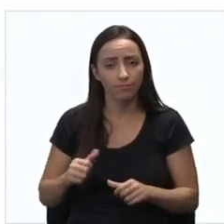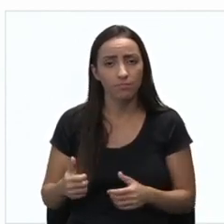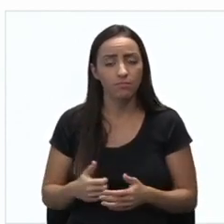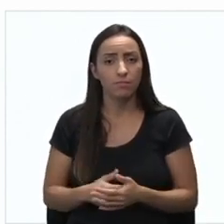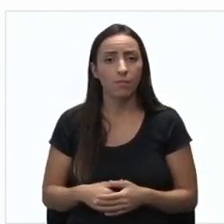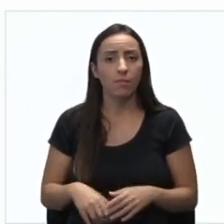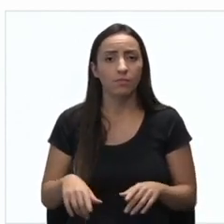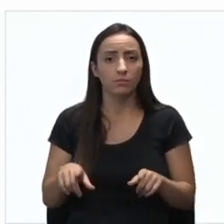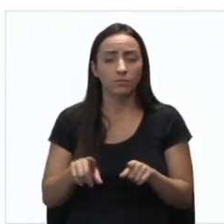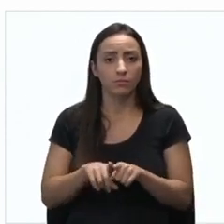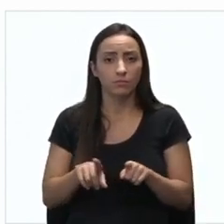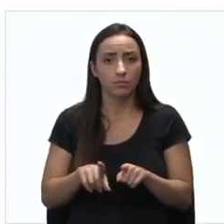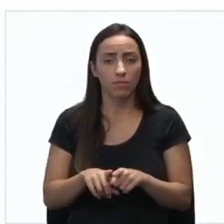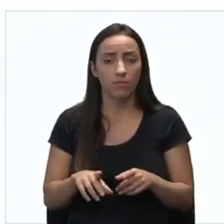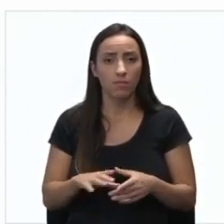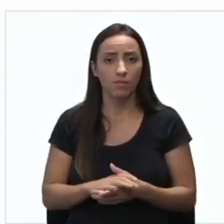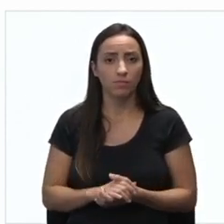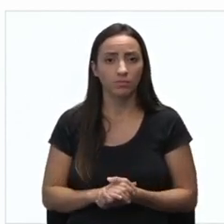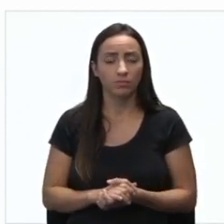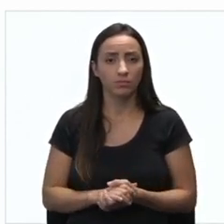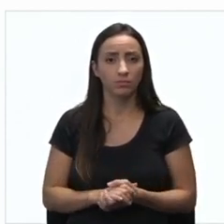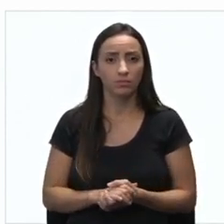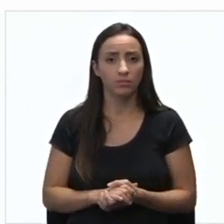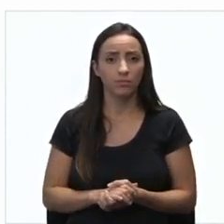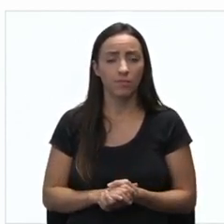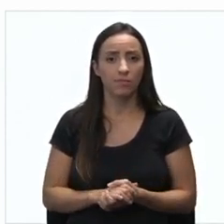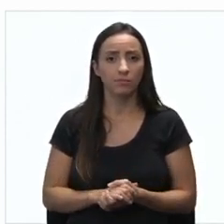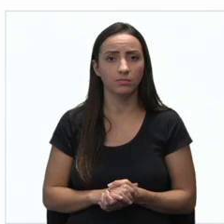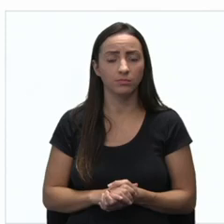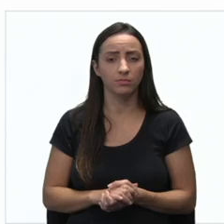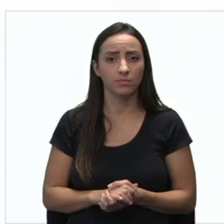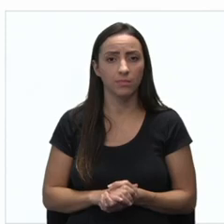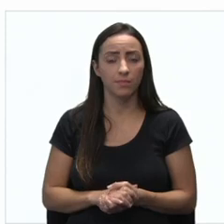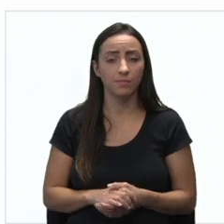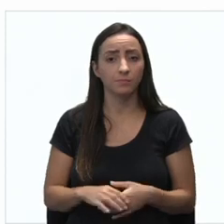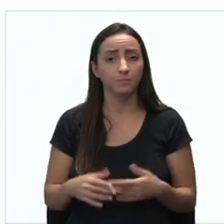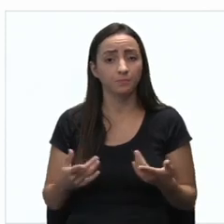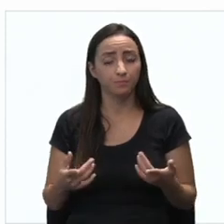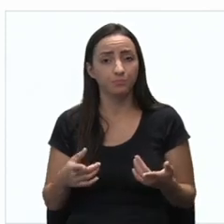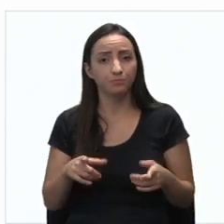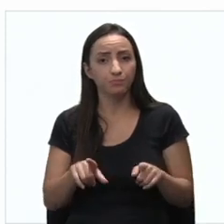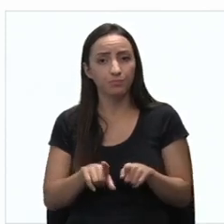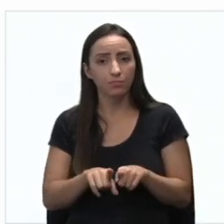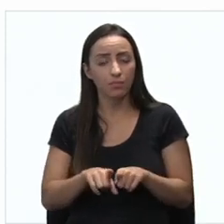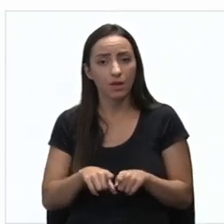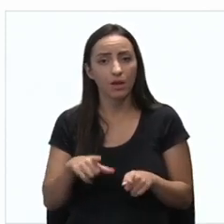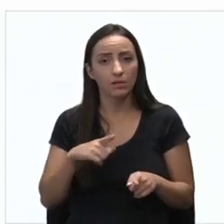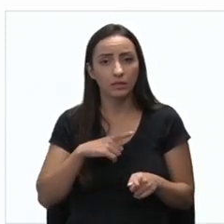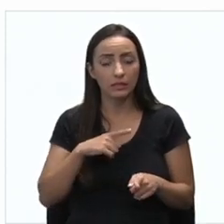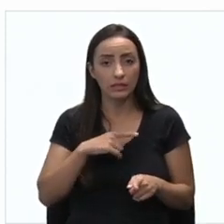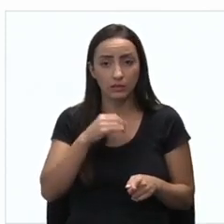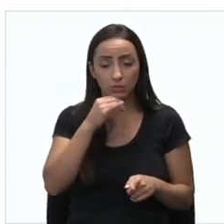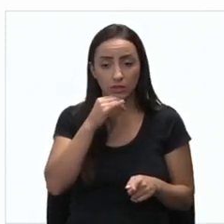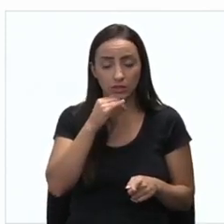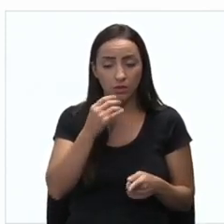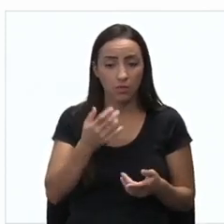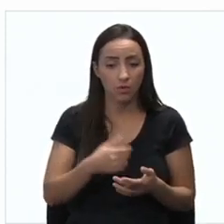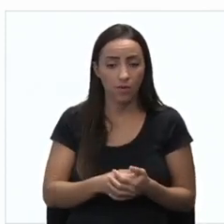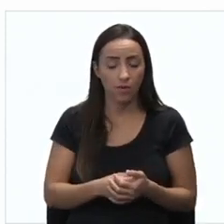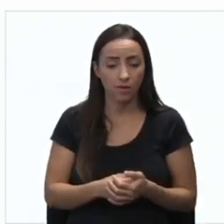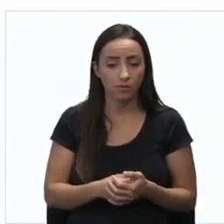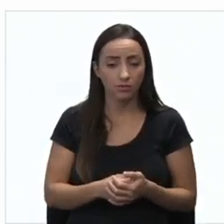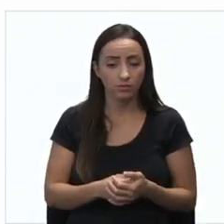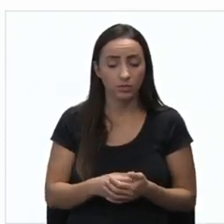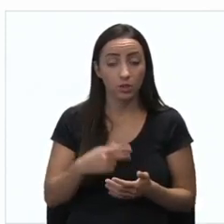E também tem a questão da predisposição a doença, né? A